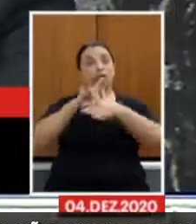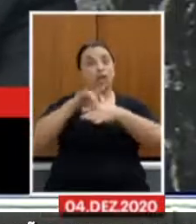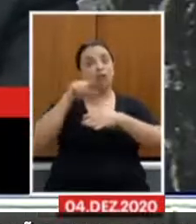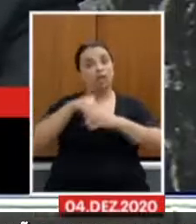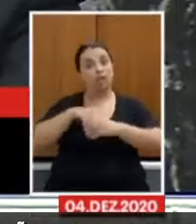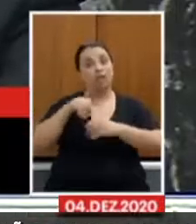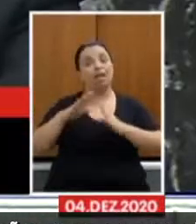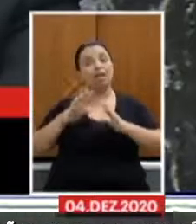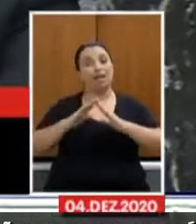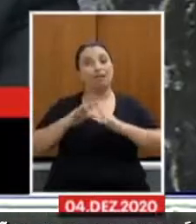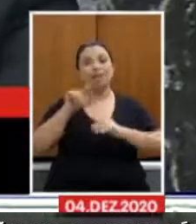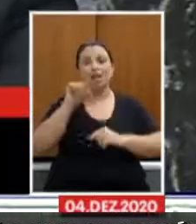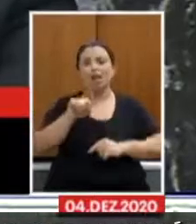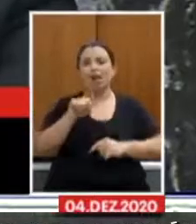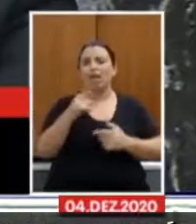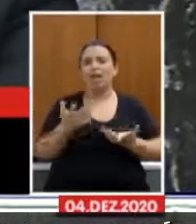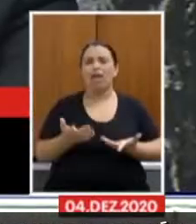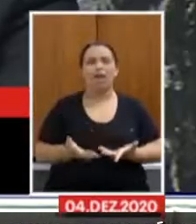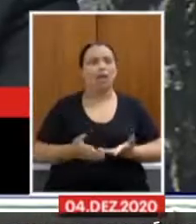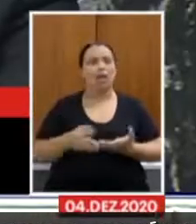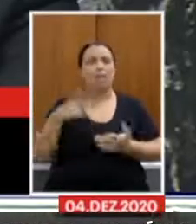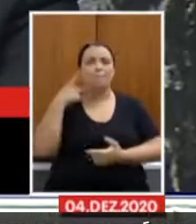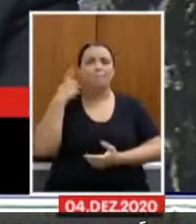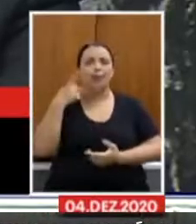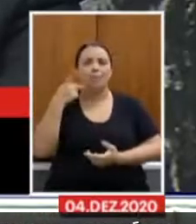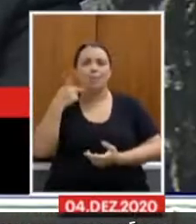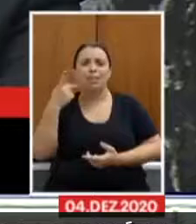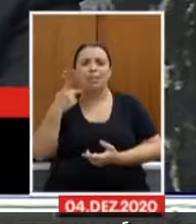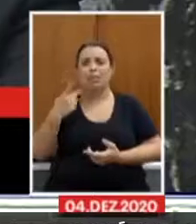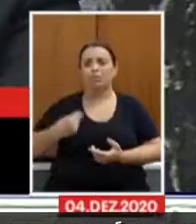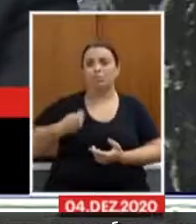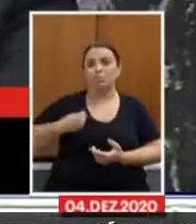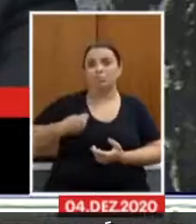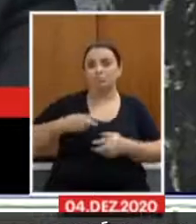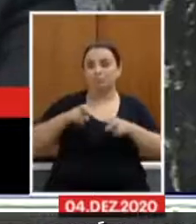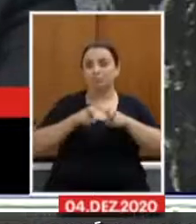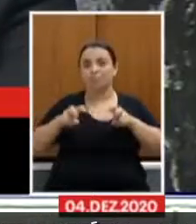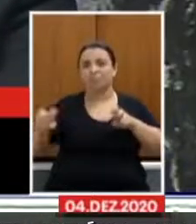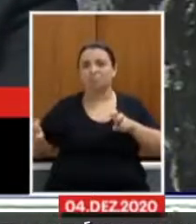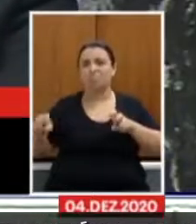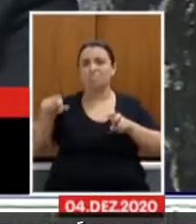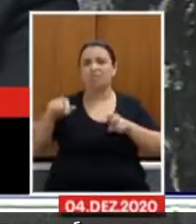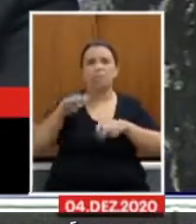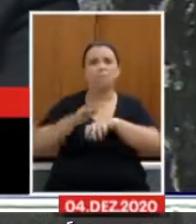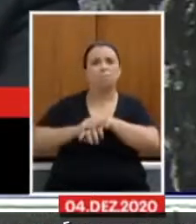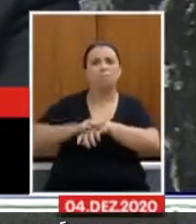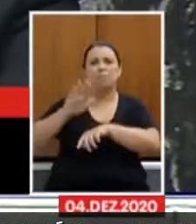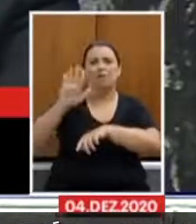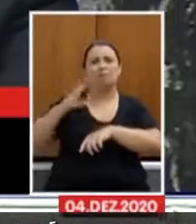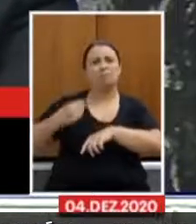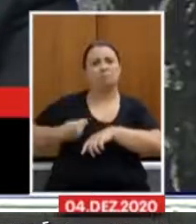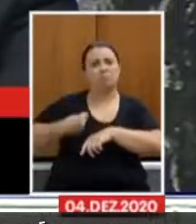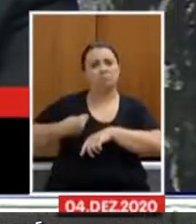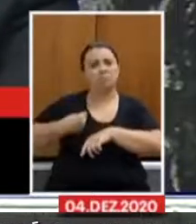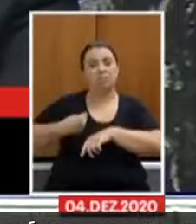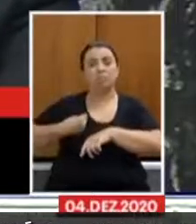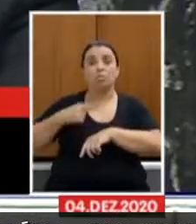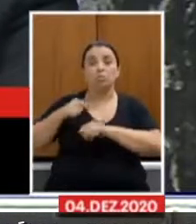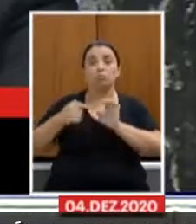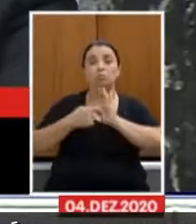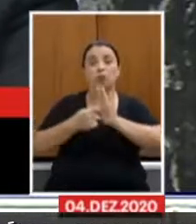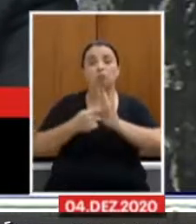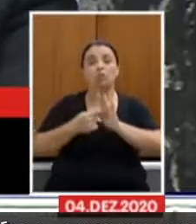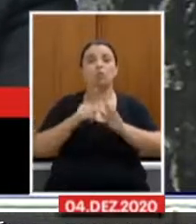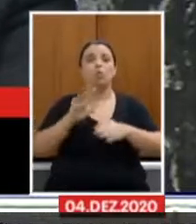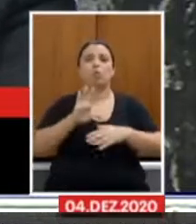o recordista como parlamentar de participações na mesa da casa. Isso demonstra não só o carinho e o respeito que os